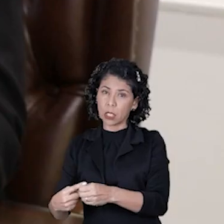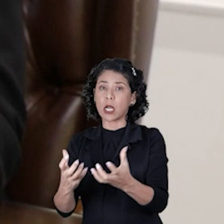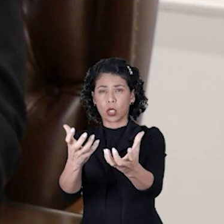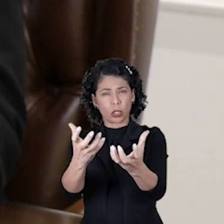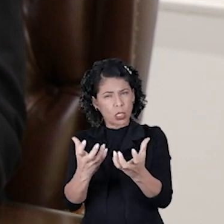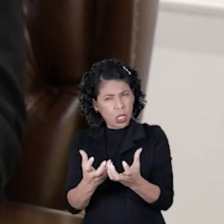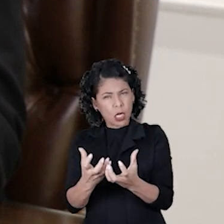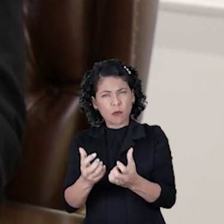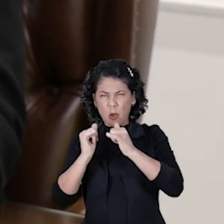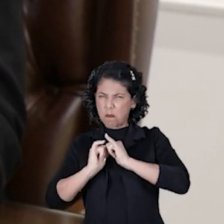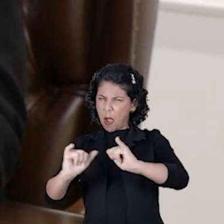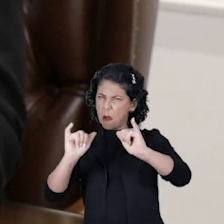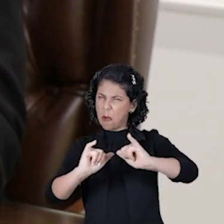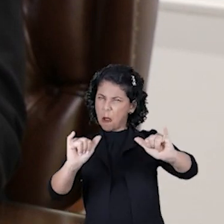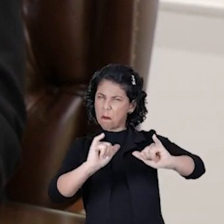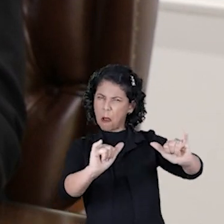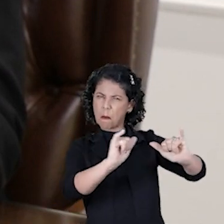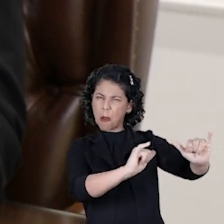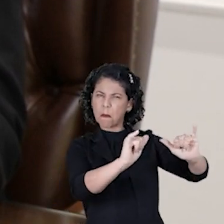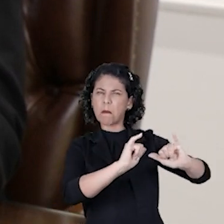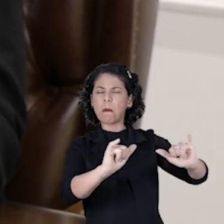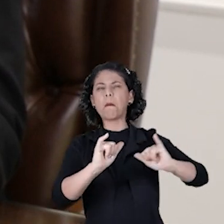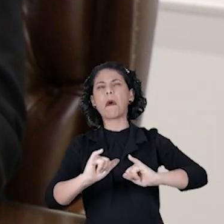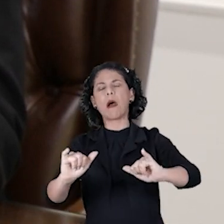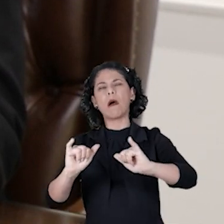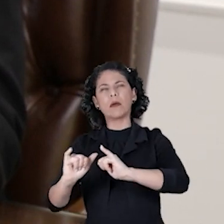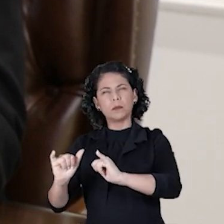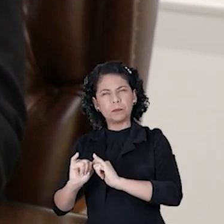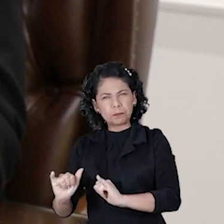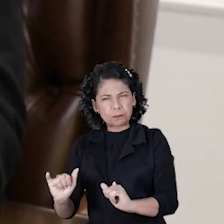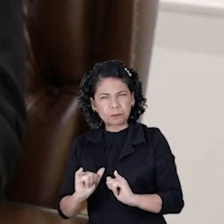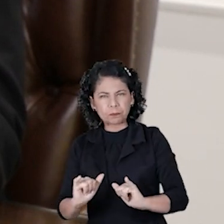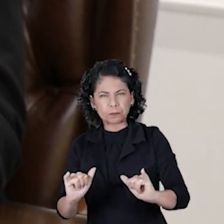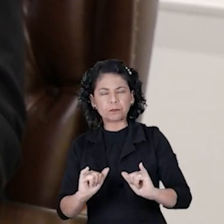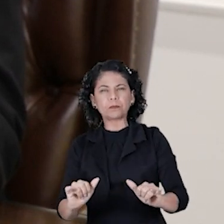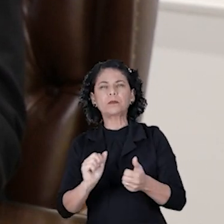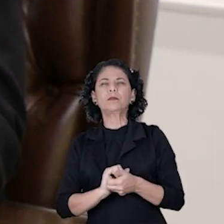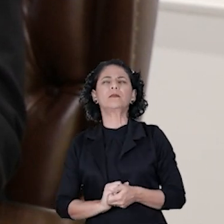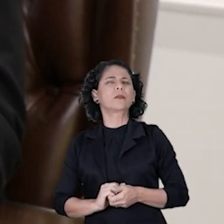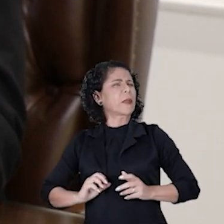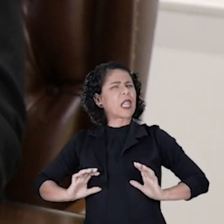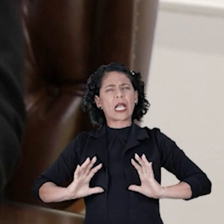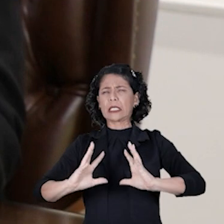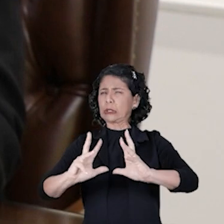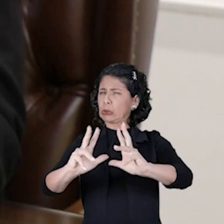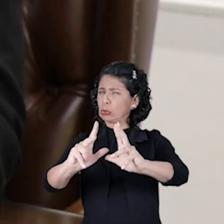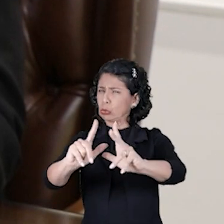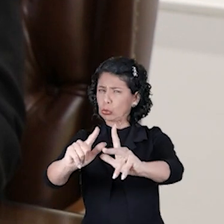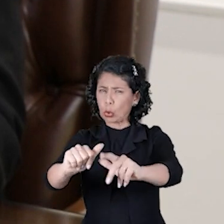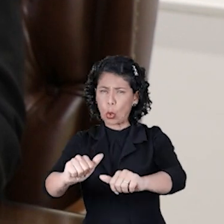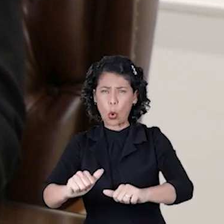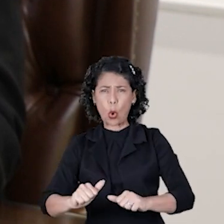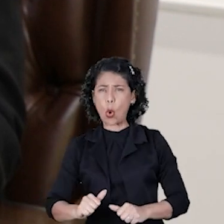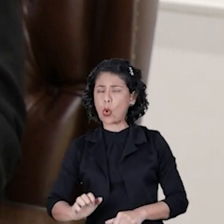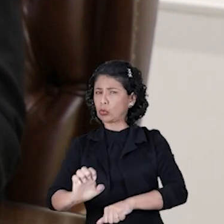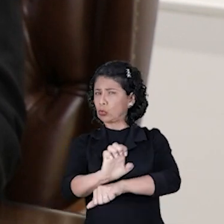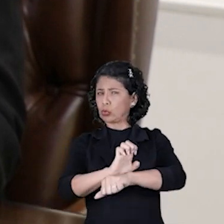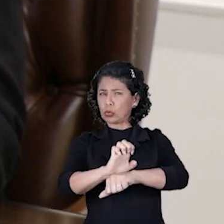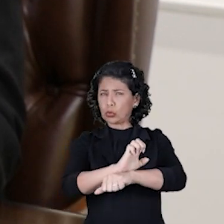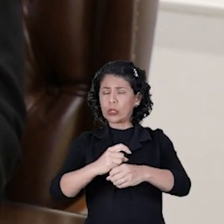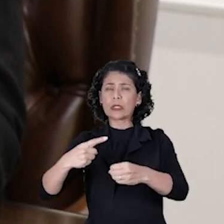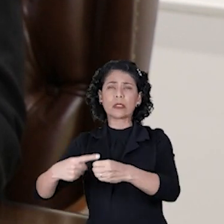recebido uma grande aceitação por parte daqueles que são visitados.